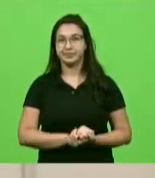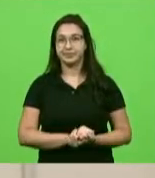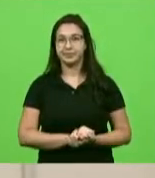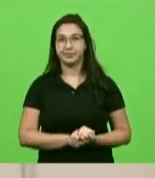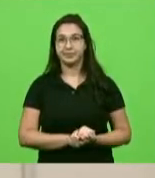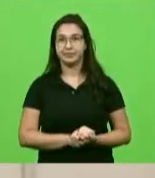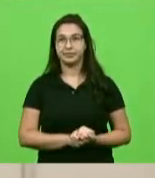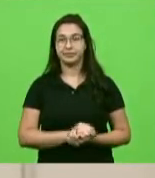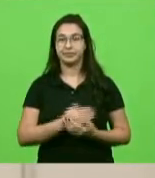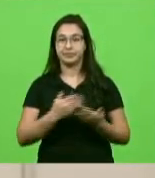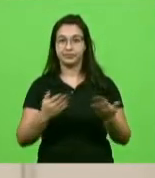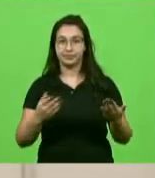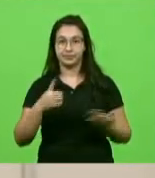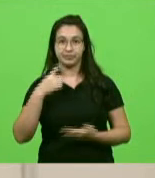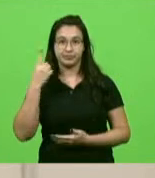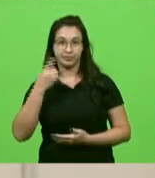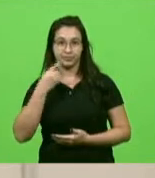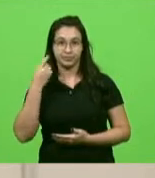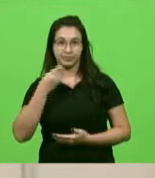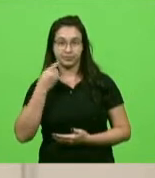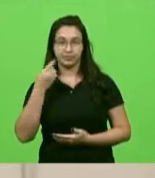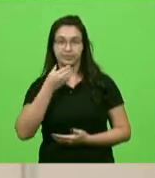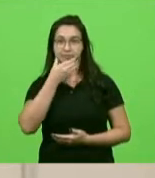os senhores deputados,